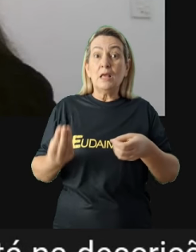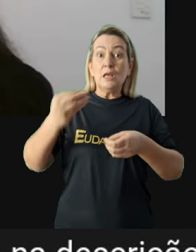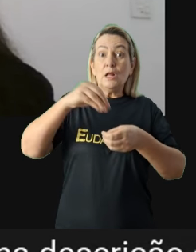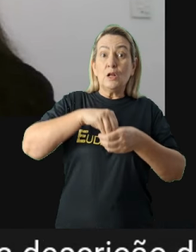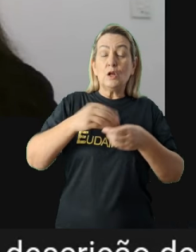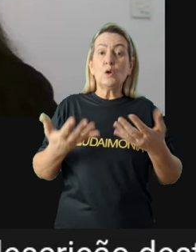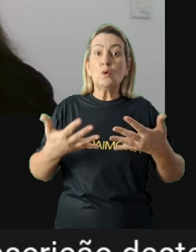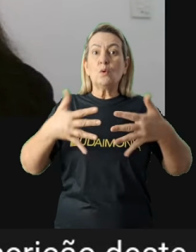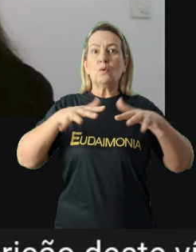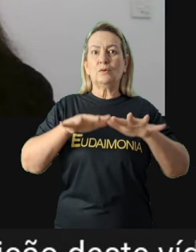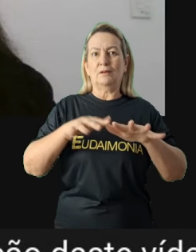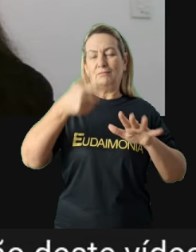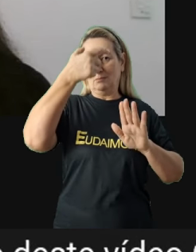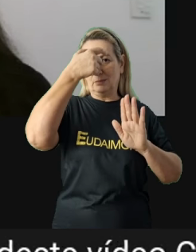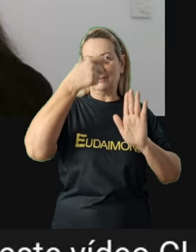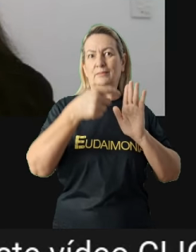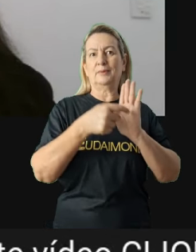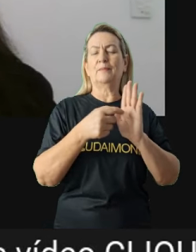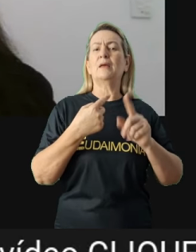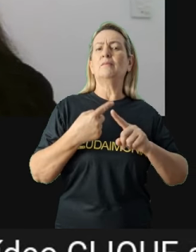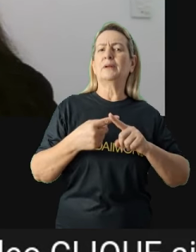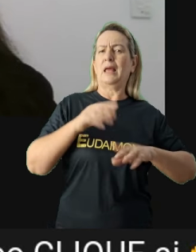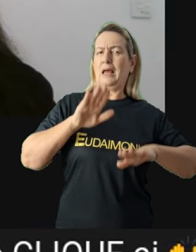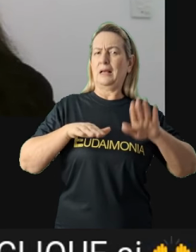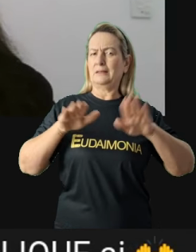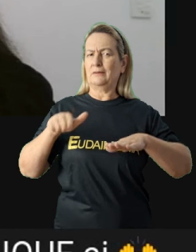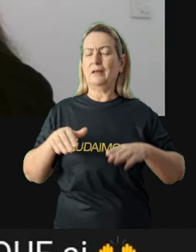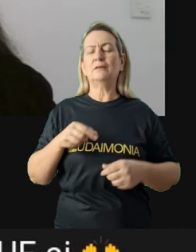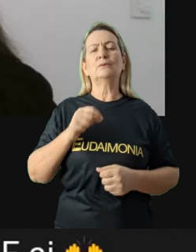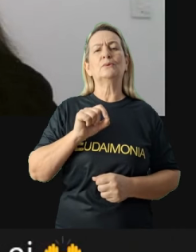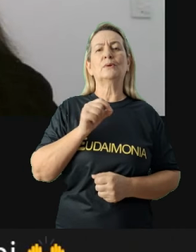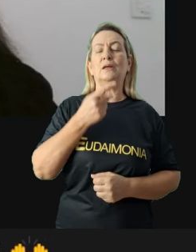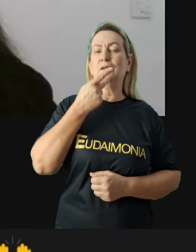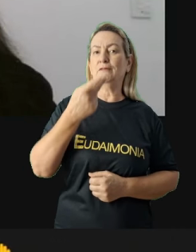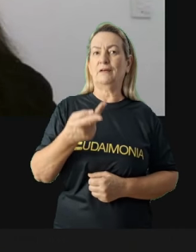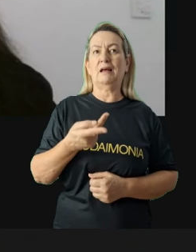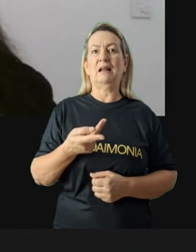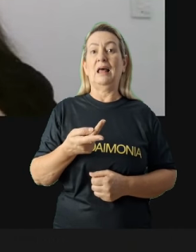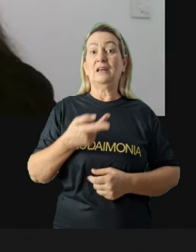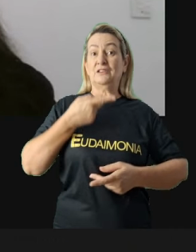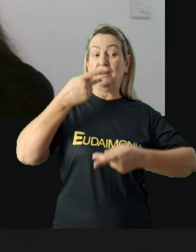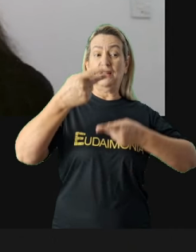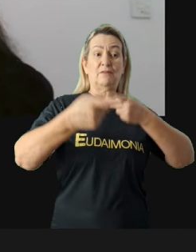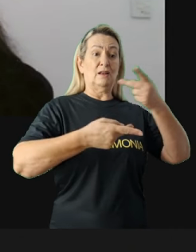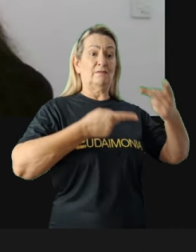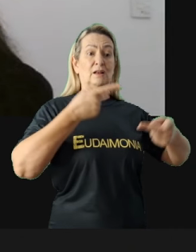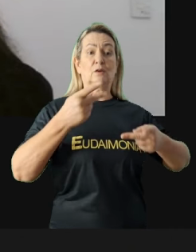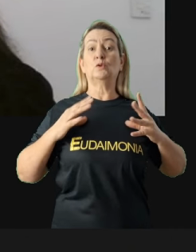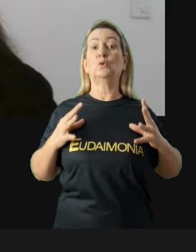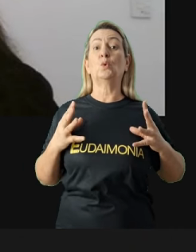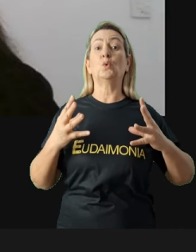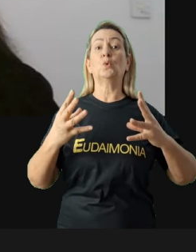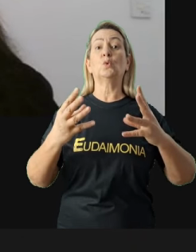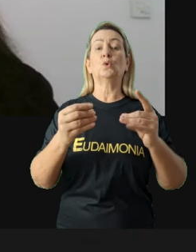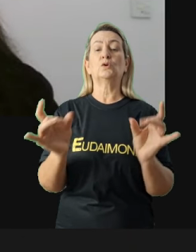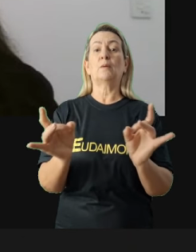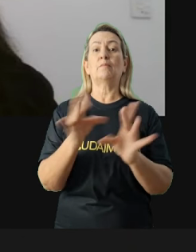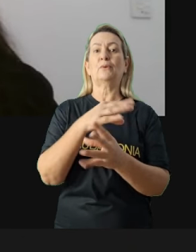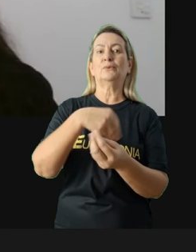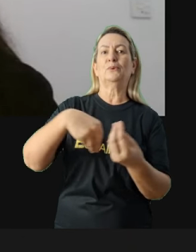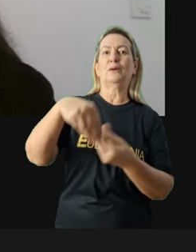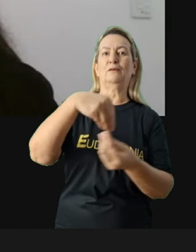formação, sabe? Para essa inclusão, que, ao meu ver, a gente muitas vezes tem essa tendência de falar como se todo mundo